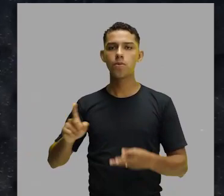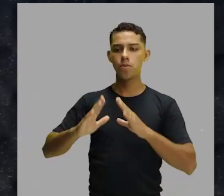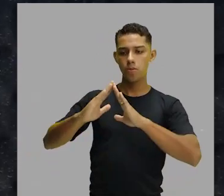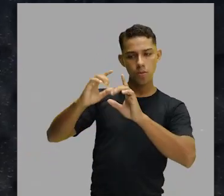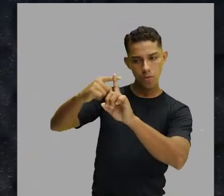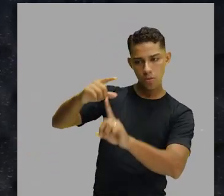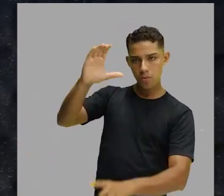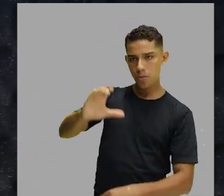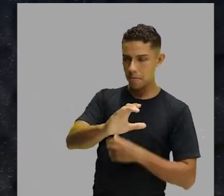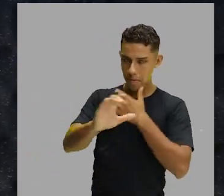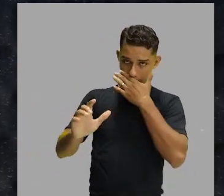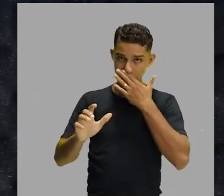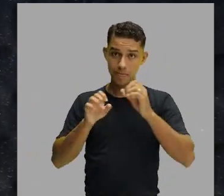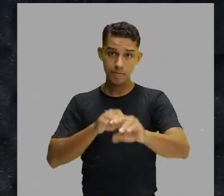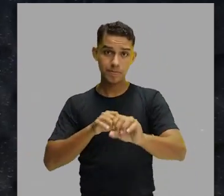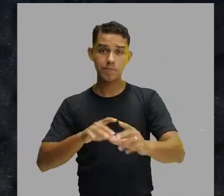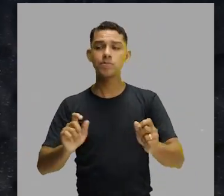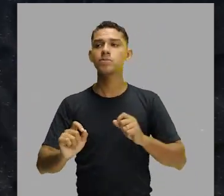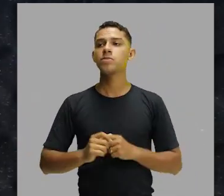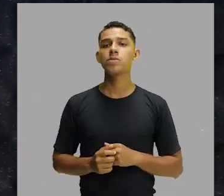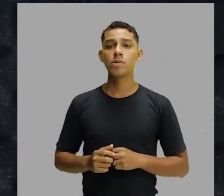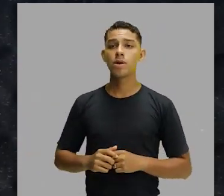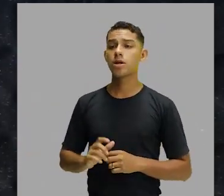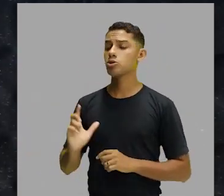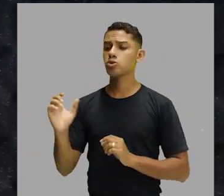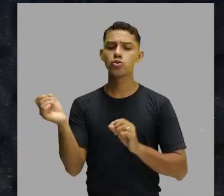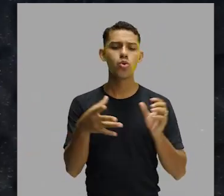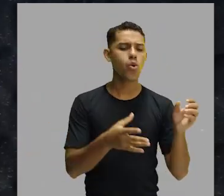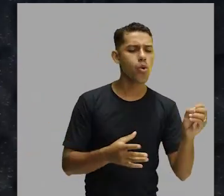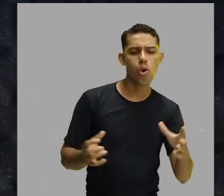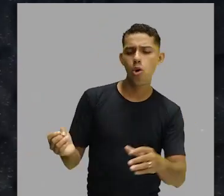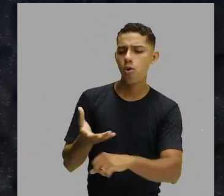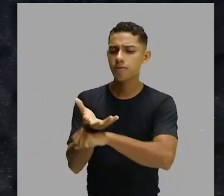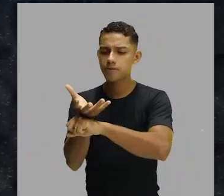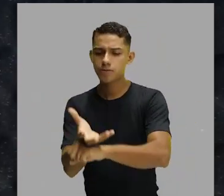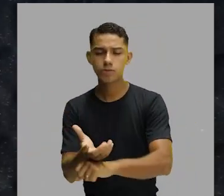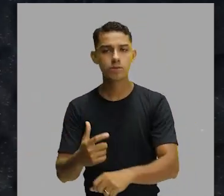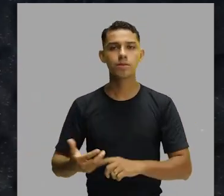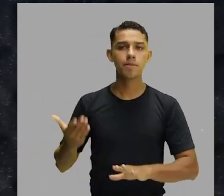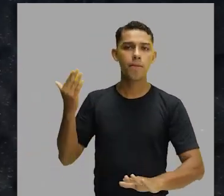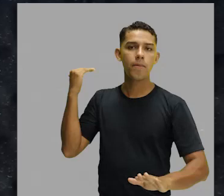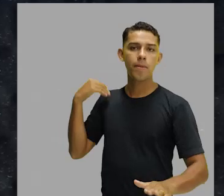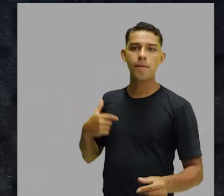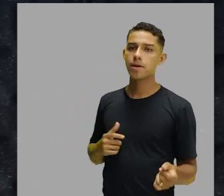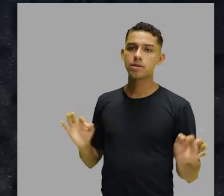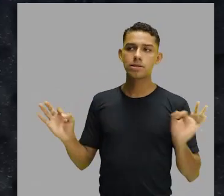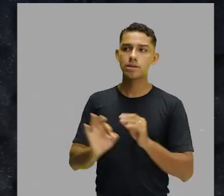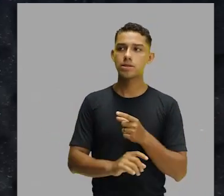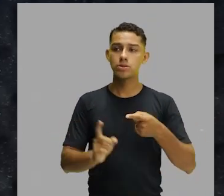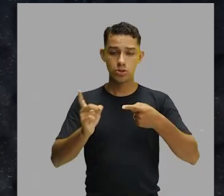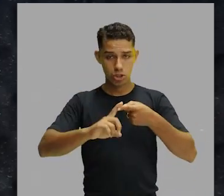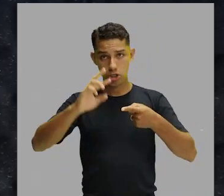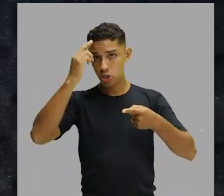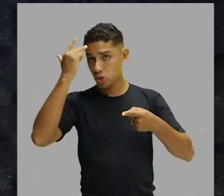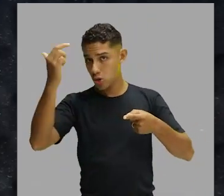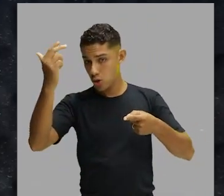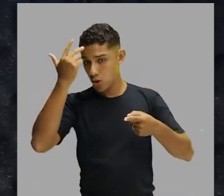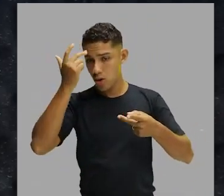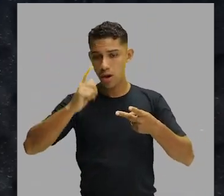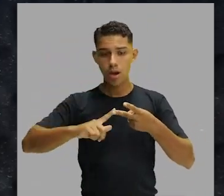ver, ensinamento de novas disciplinas, significa que elas não eram estudadas. Que disciplinas eram essas?